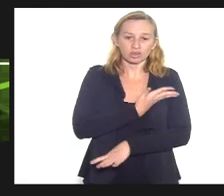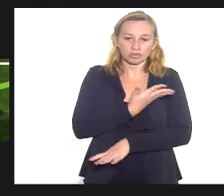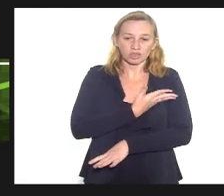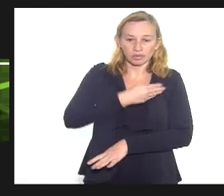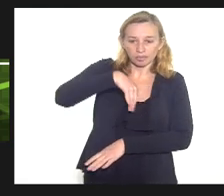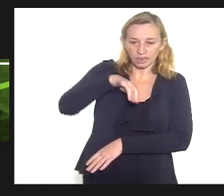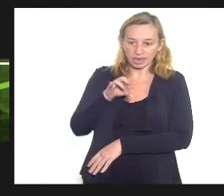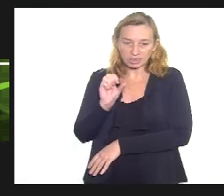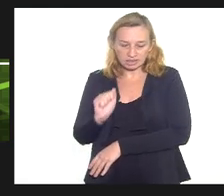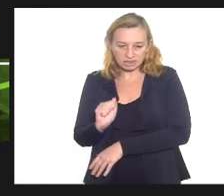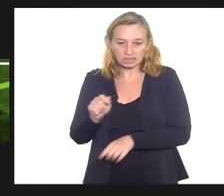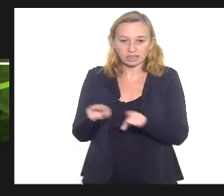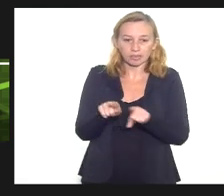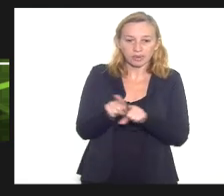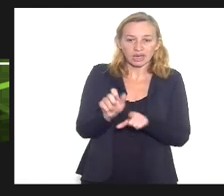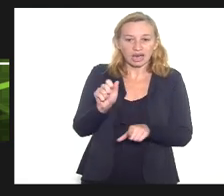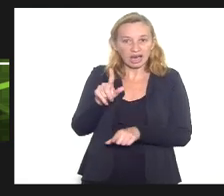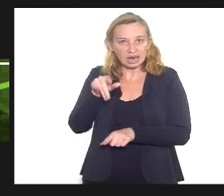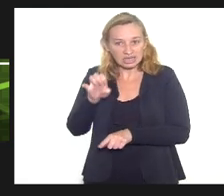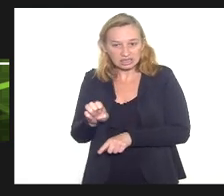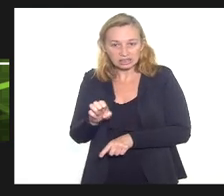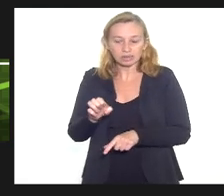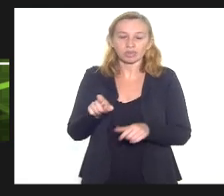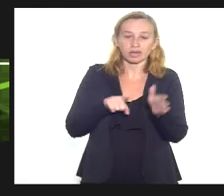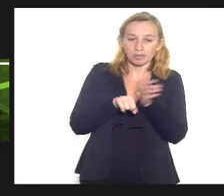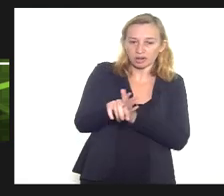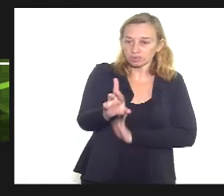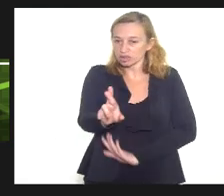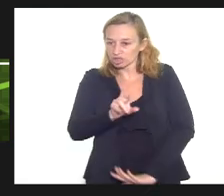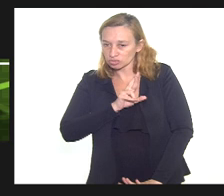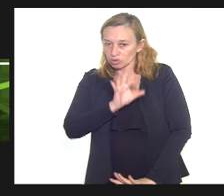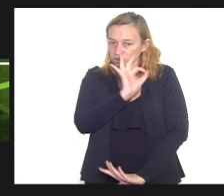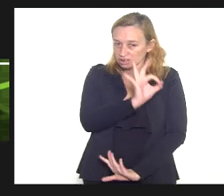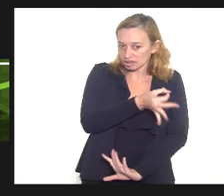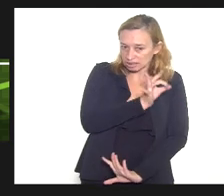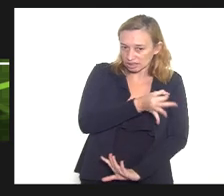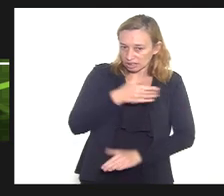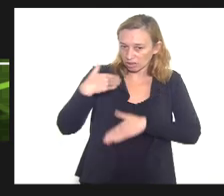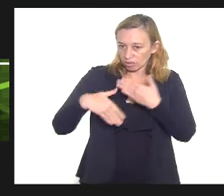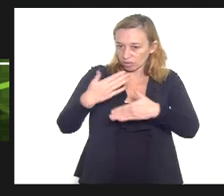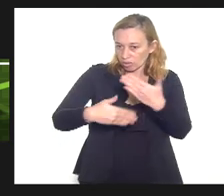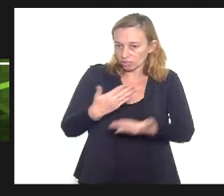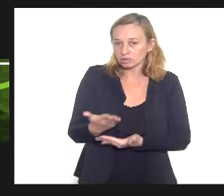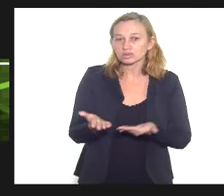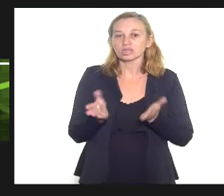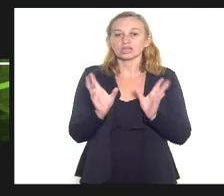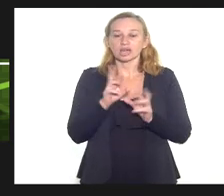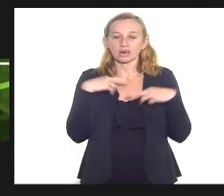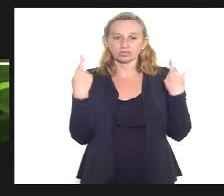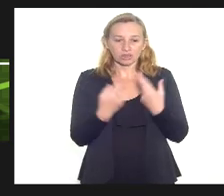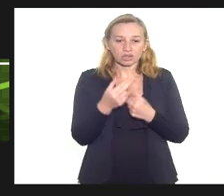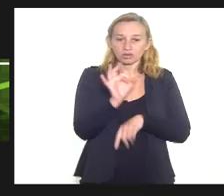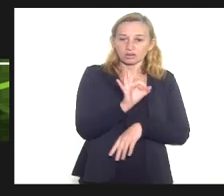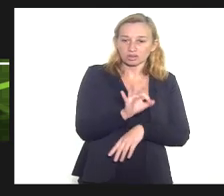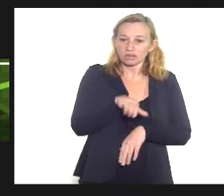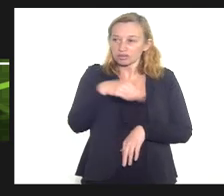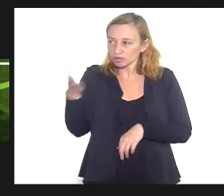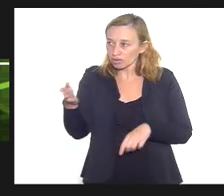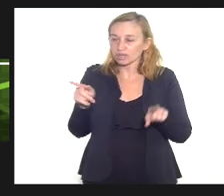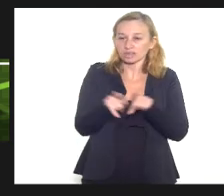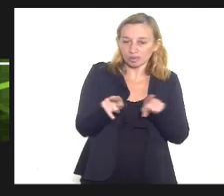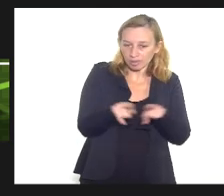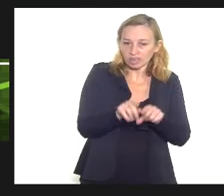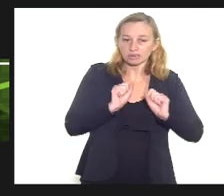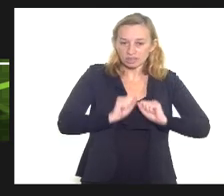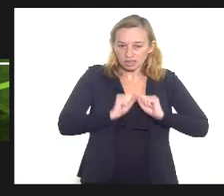Márcia e Aline para perguntas e respostas conforme necessário ao longo desta sessão, eventualmente fora dela, se preciso,